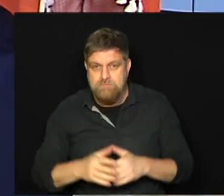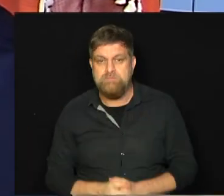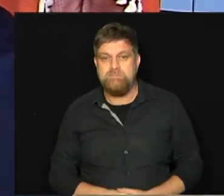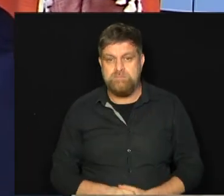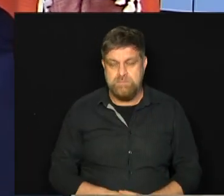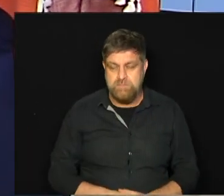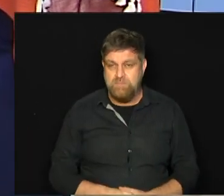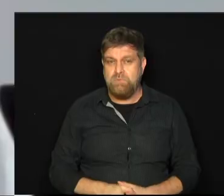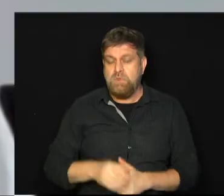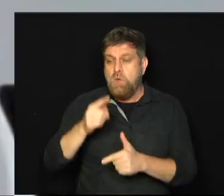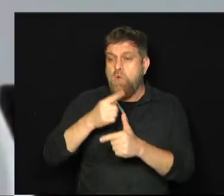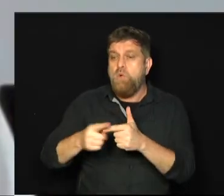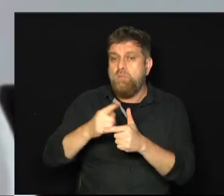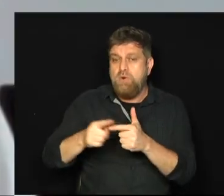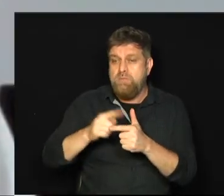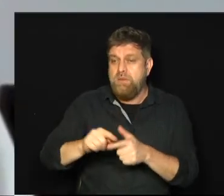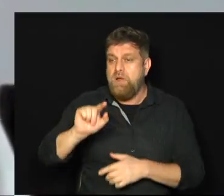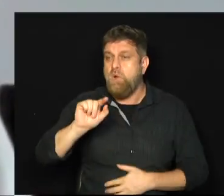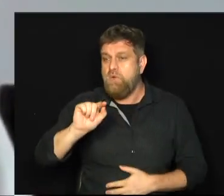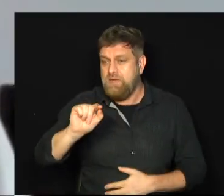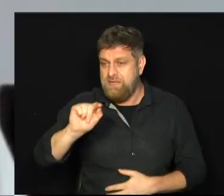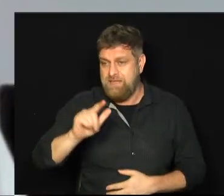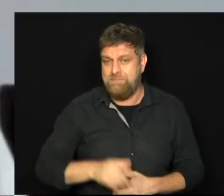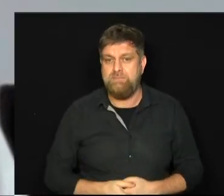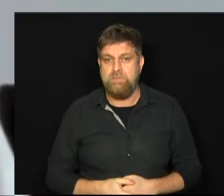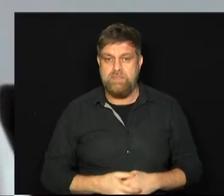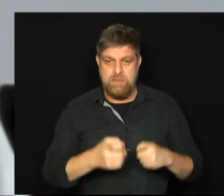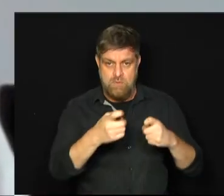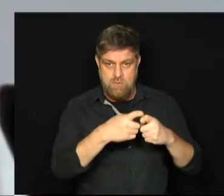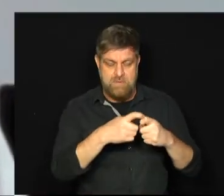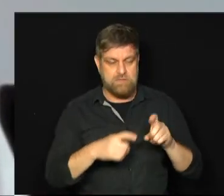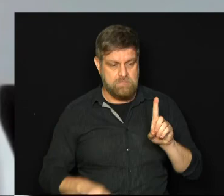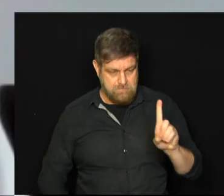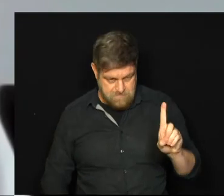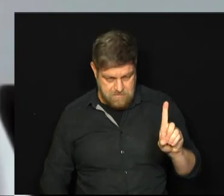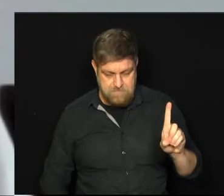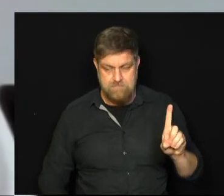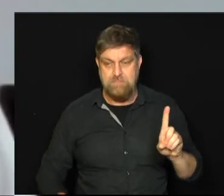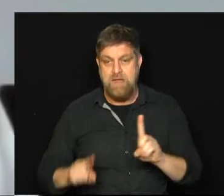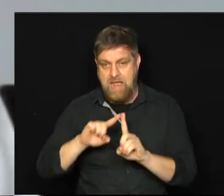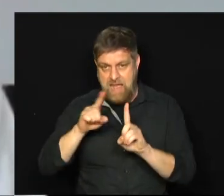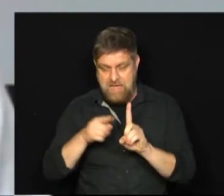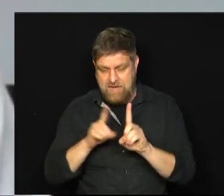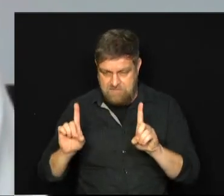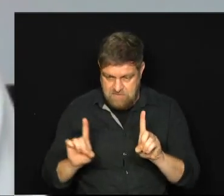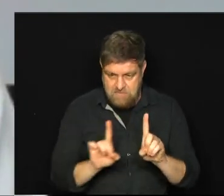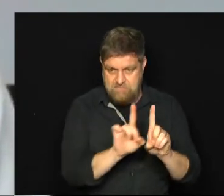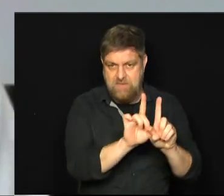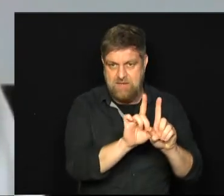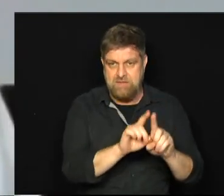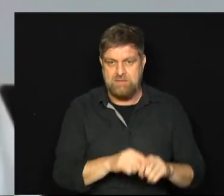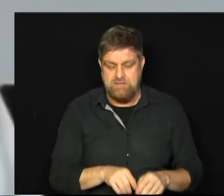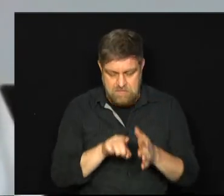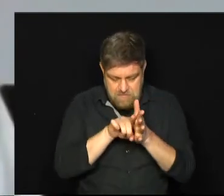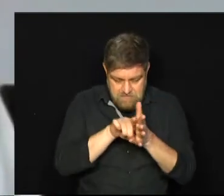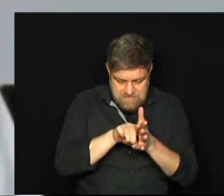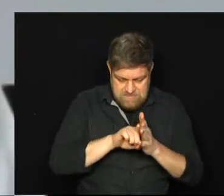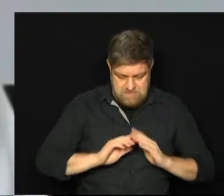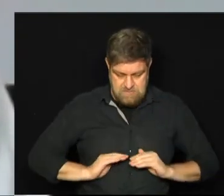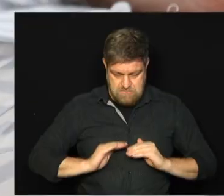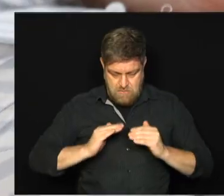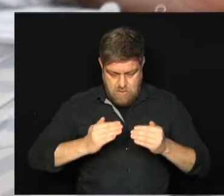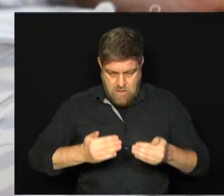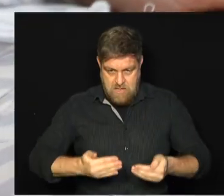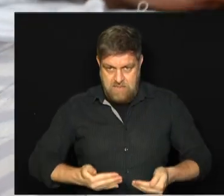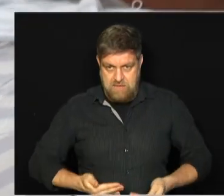A grande problema não é o acompanhamento da gravidez, altura uterina, etc., que normalmente é